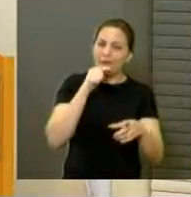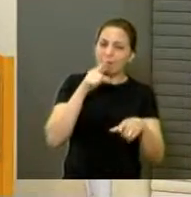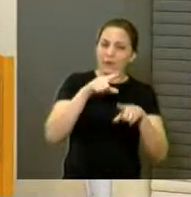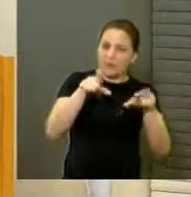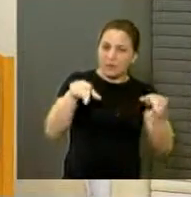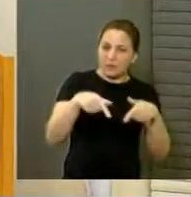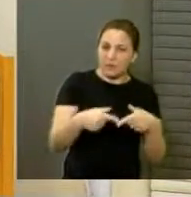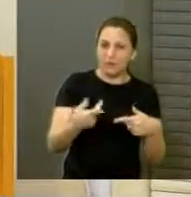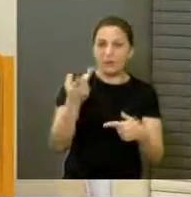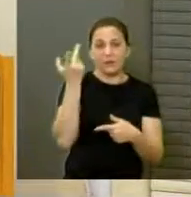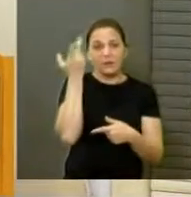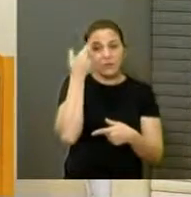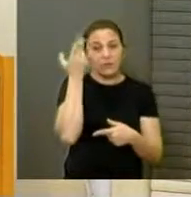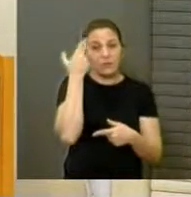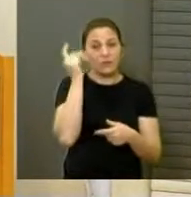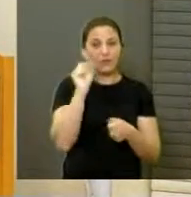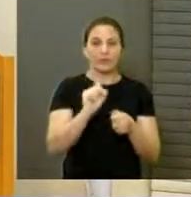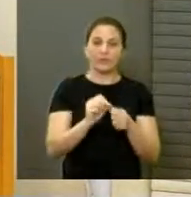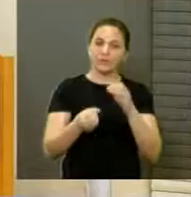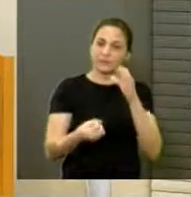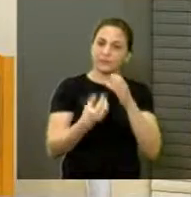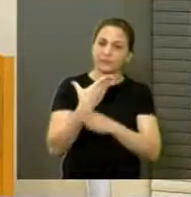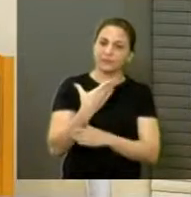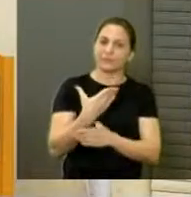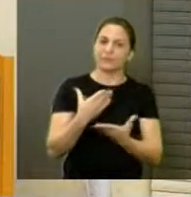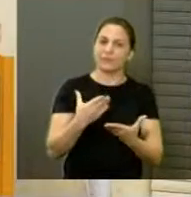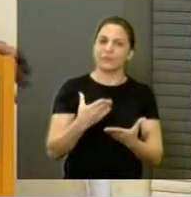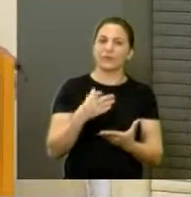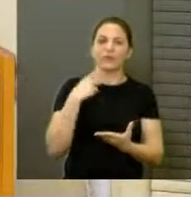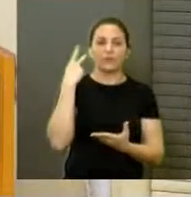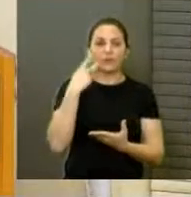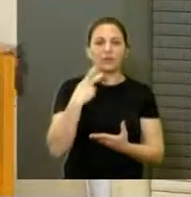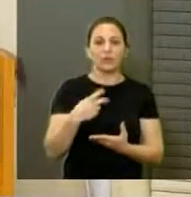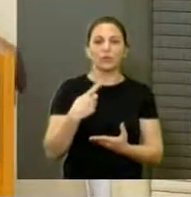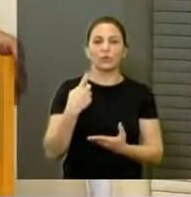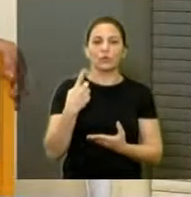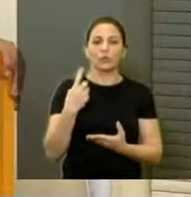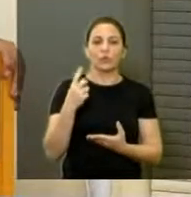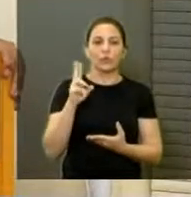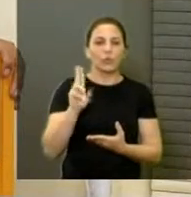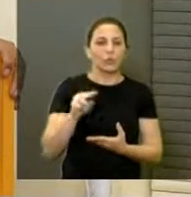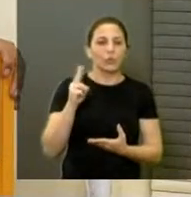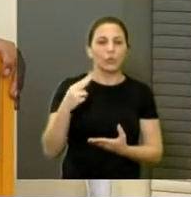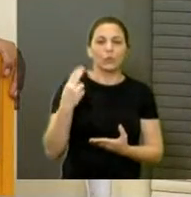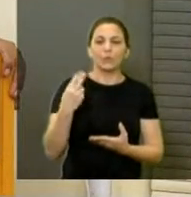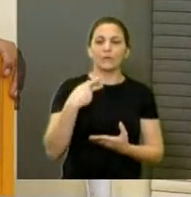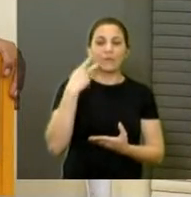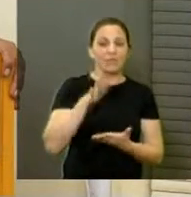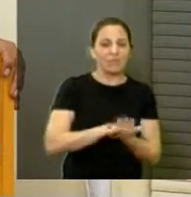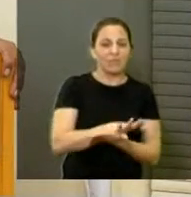coisa natural que foi feita, foi criada. O vereador não veio aqui para falar um A.